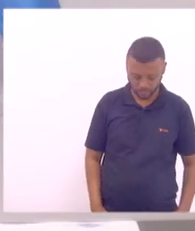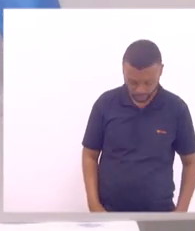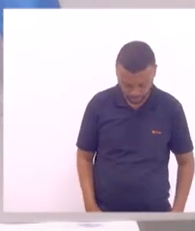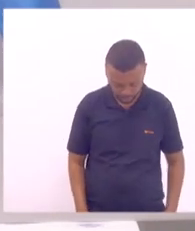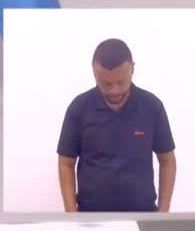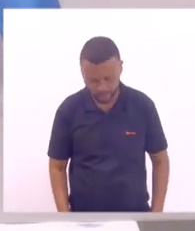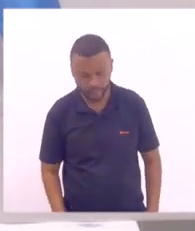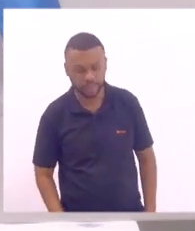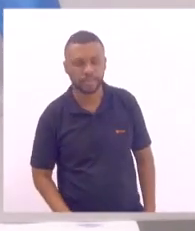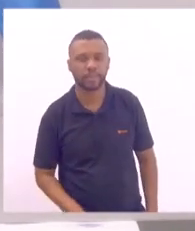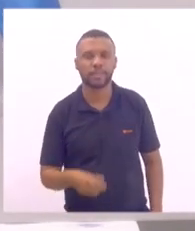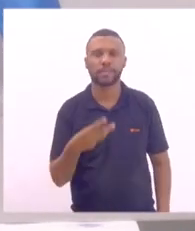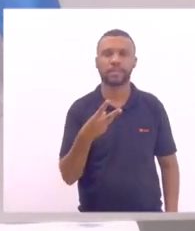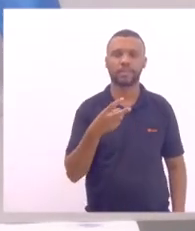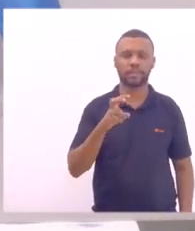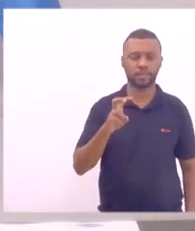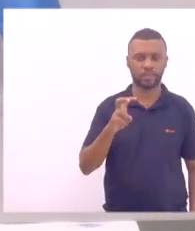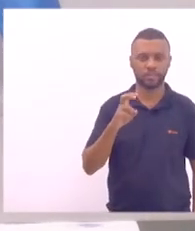35.